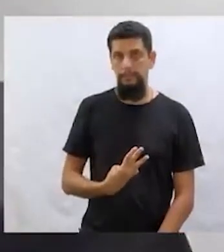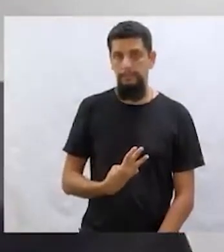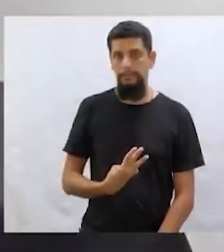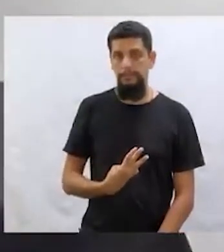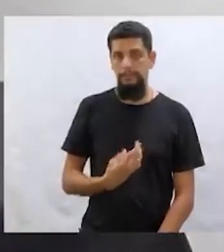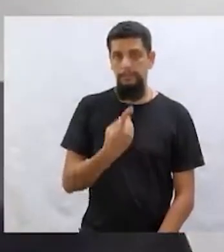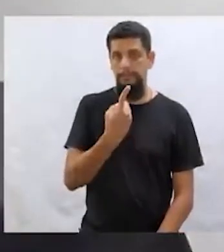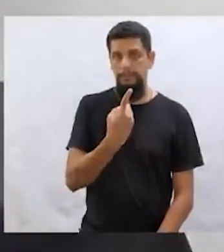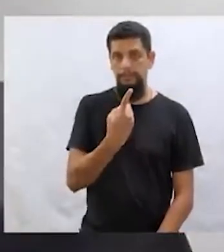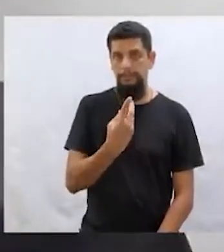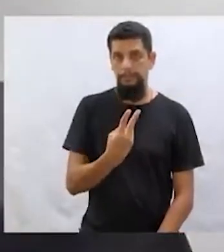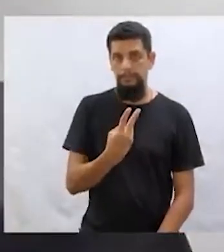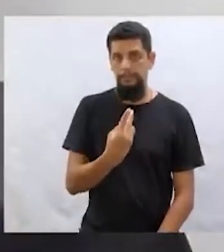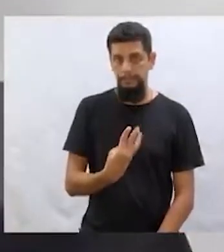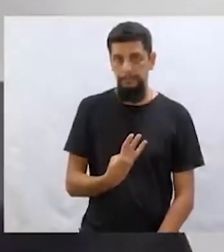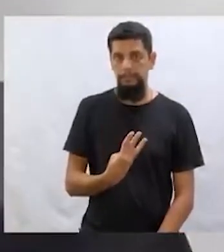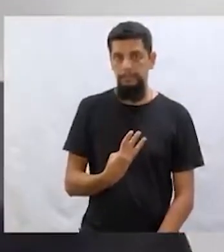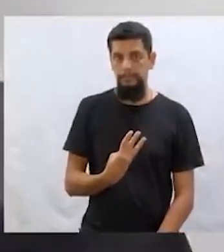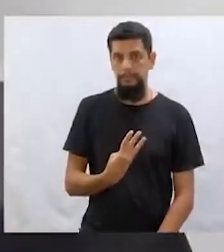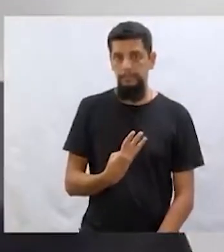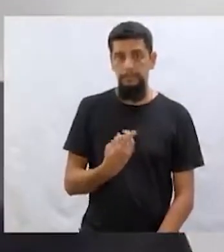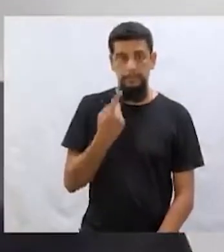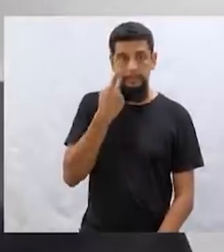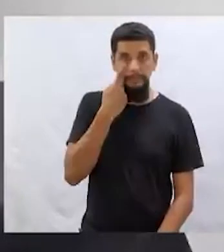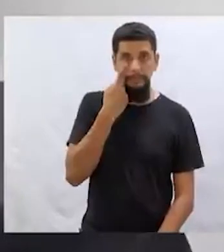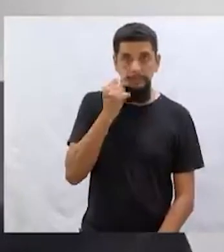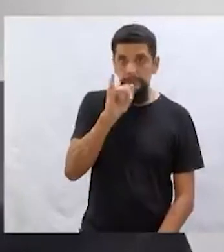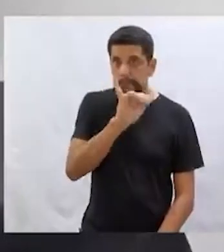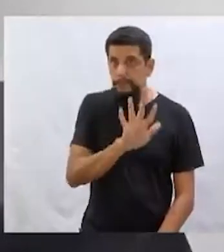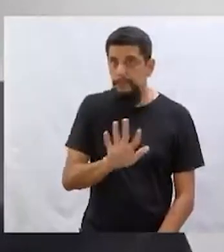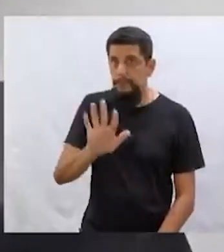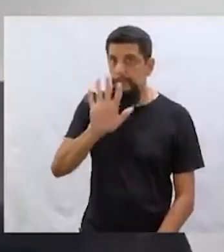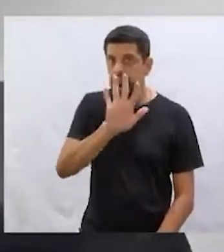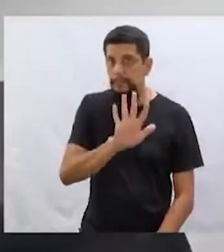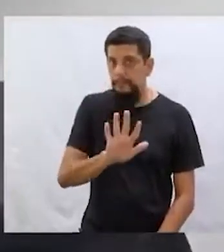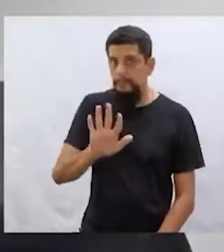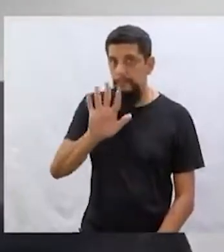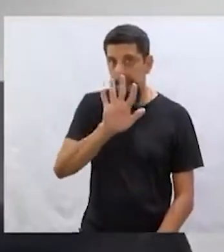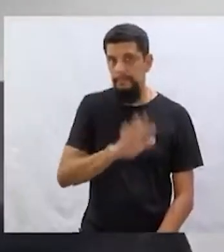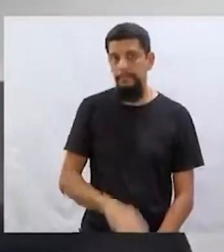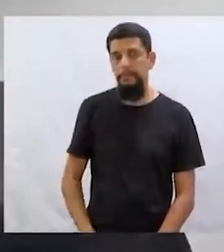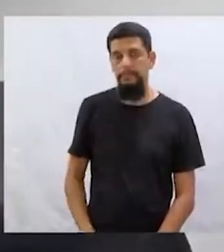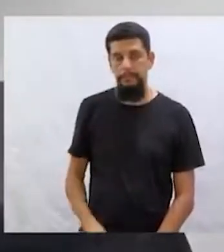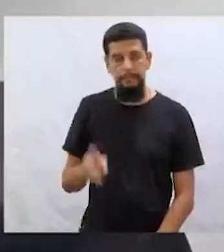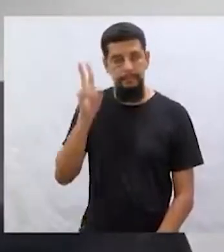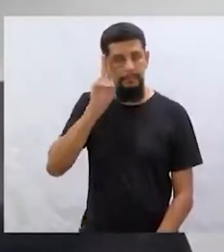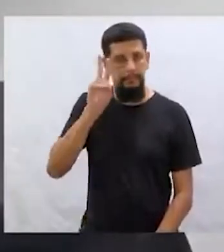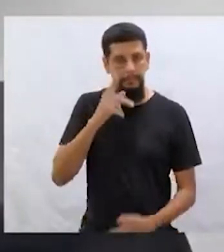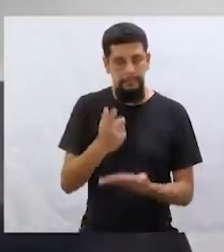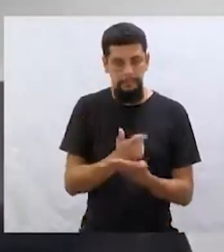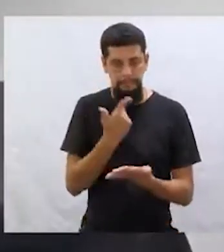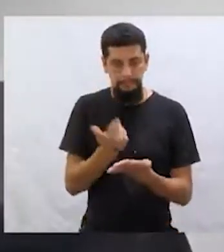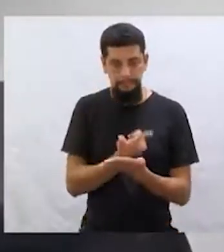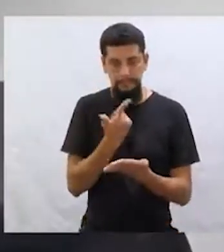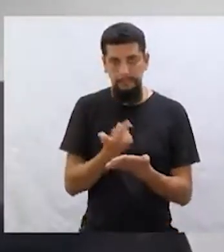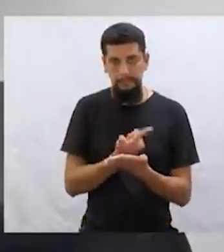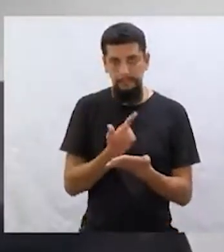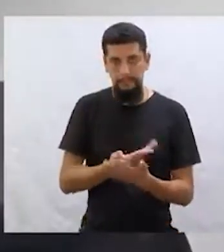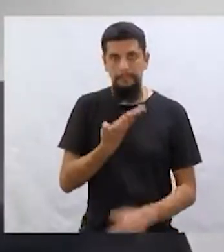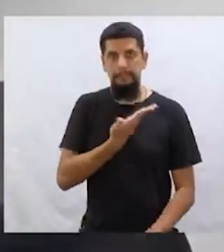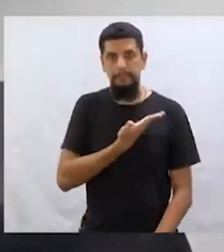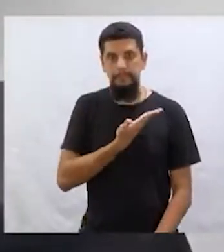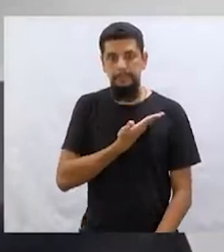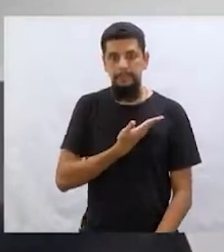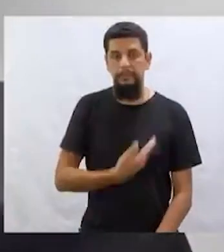número 3. E temos a imagem aqui, lá do livro 10 Amigos, que a professora leu para nós.